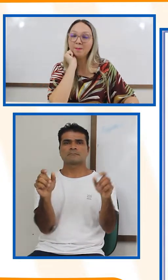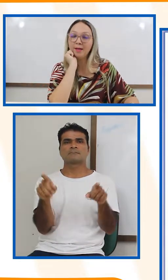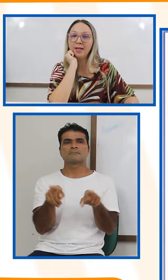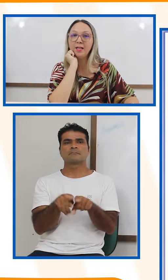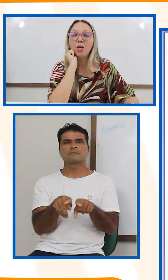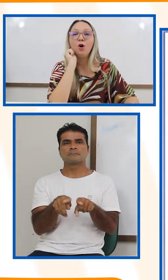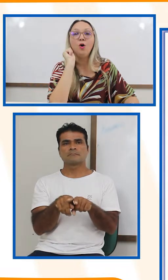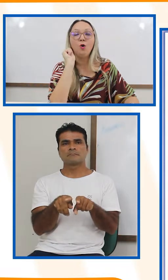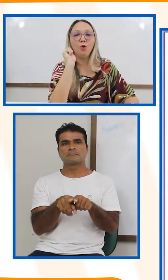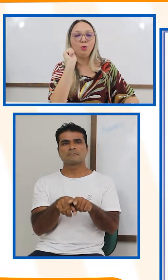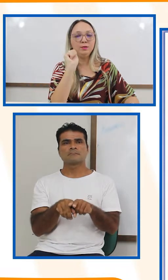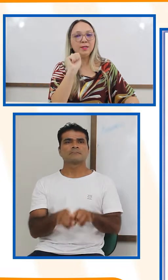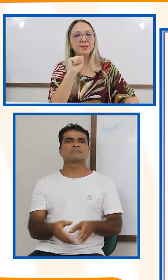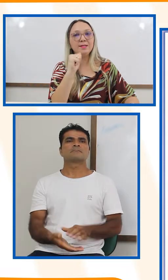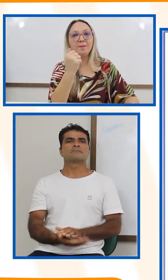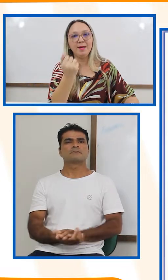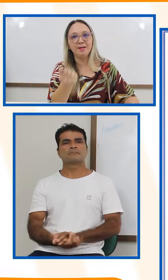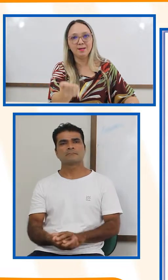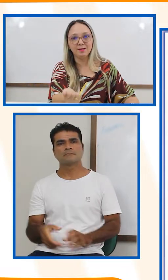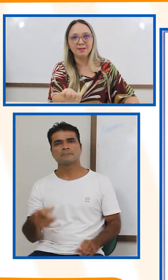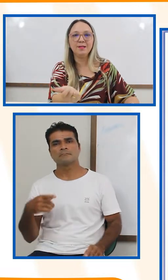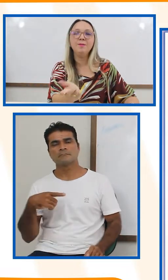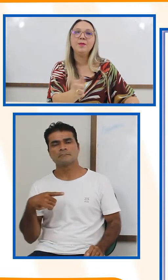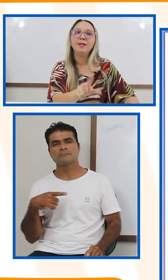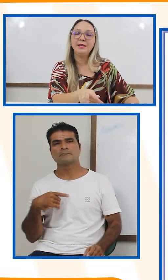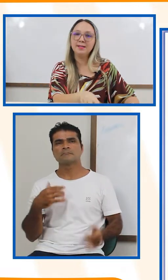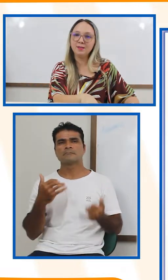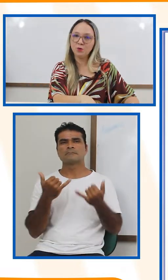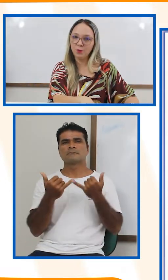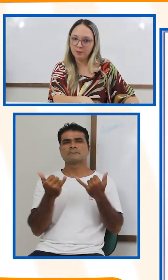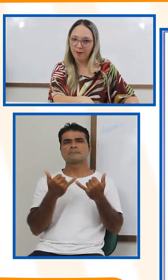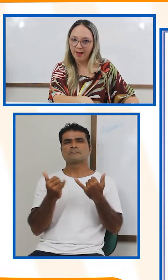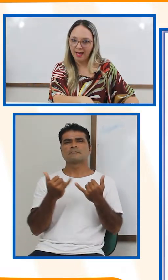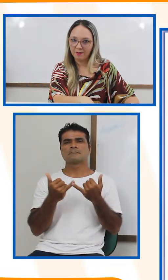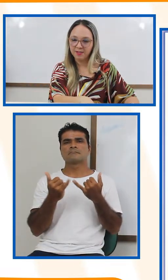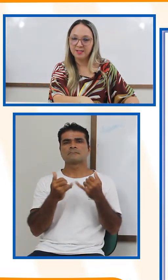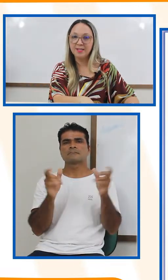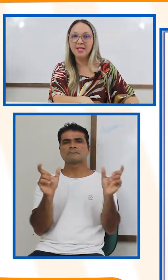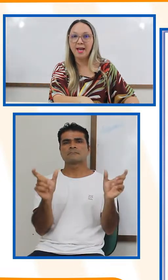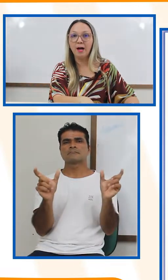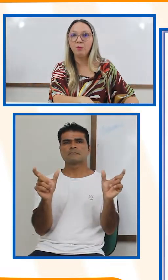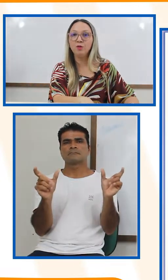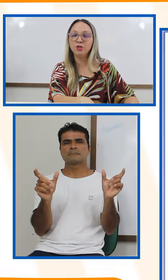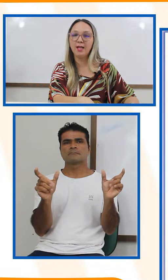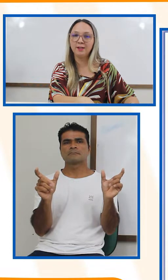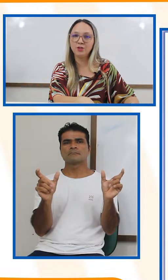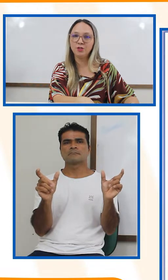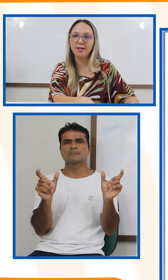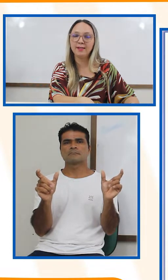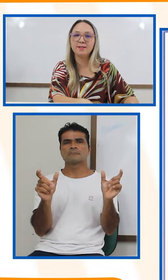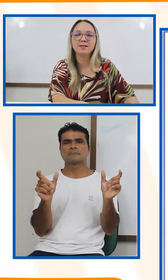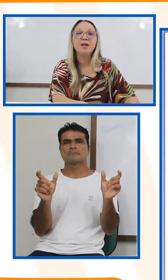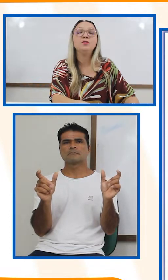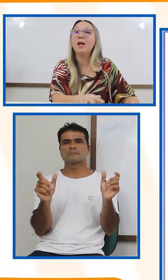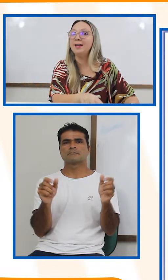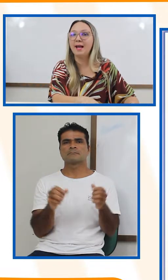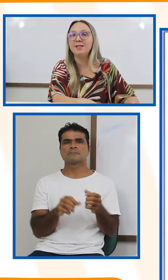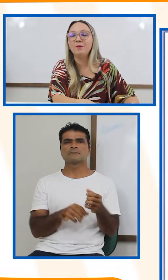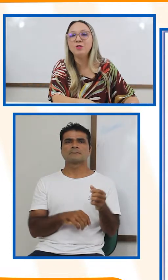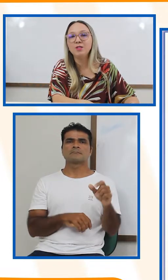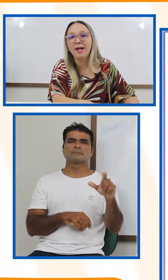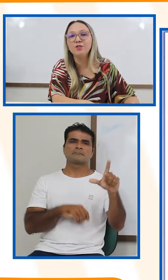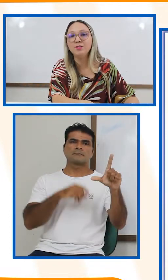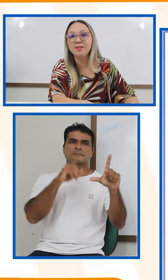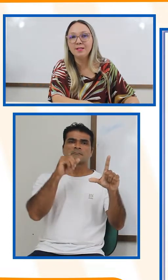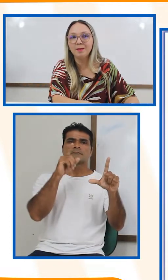temos também outra semelhança nessas duas palavras, que é a quantidade de letras, aliás,